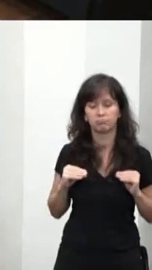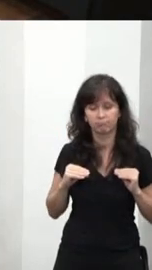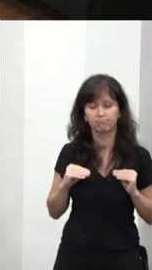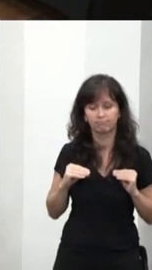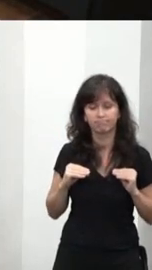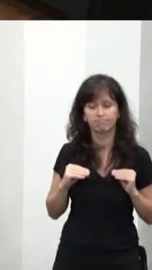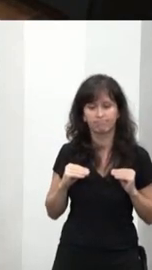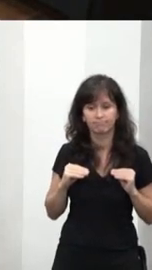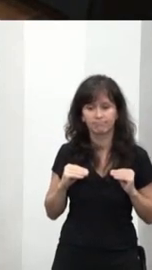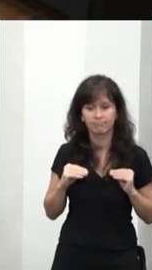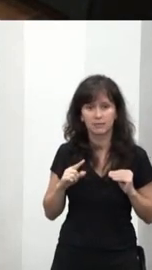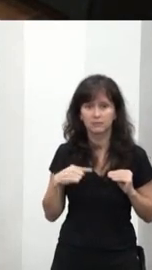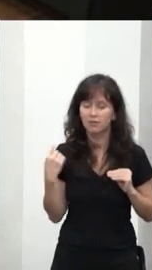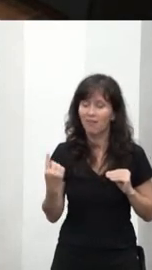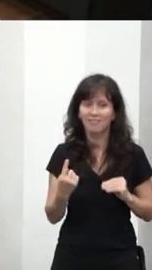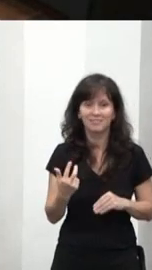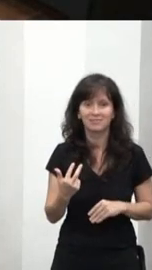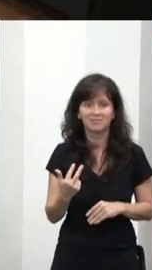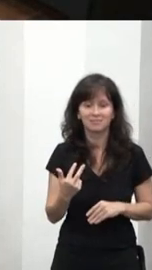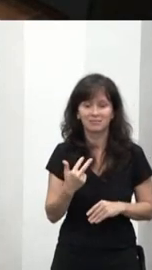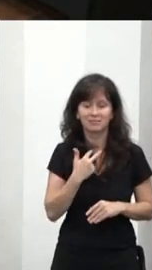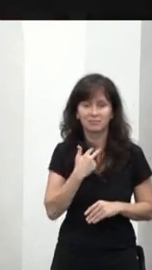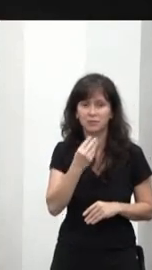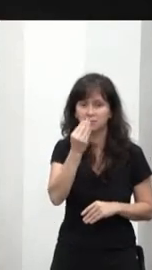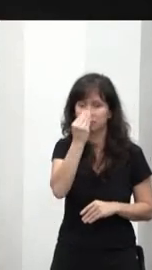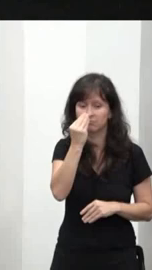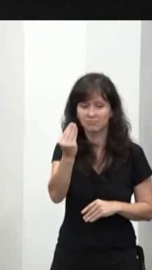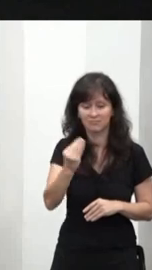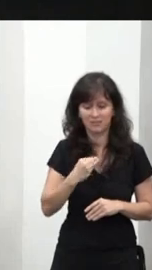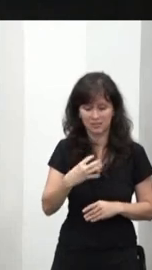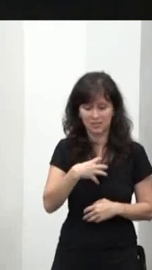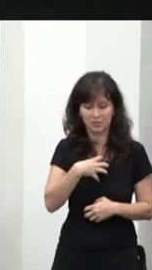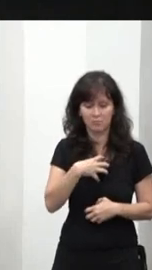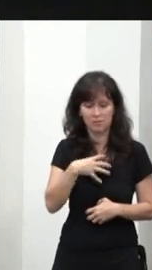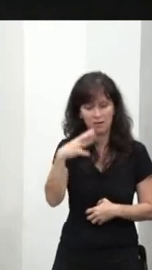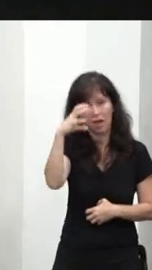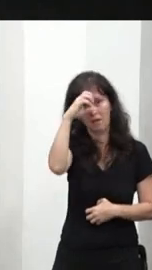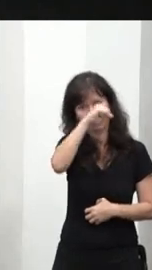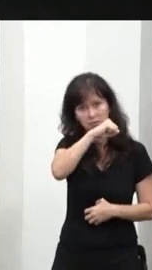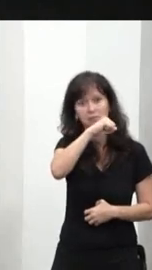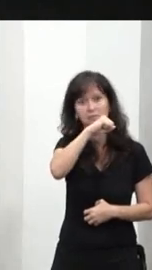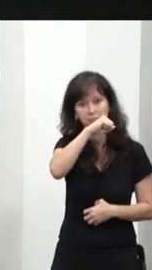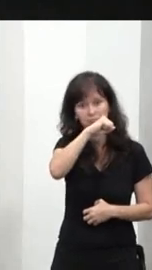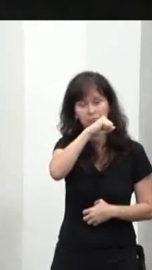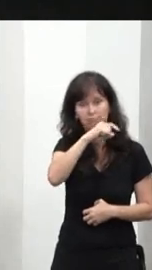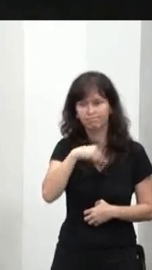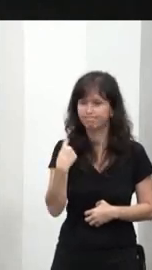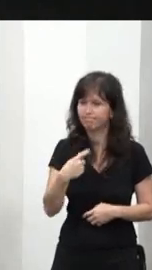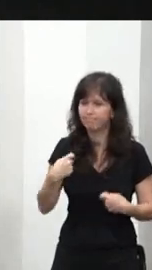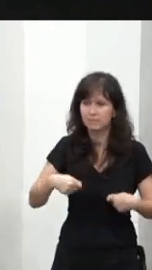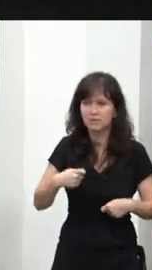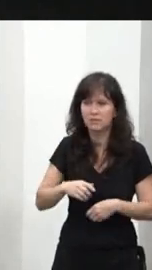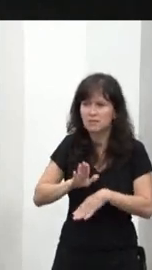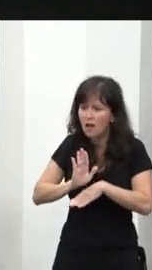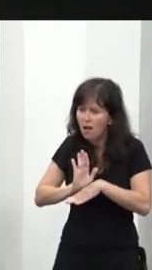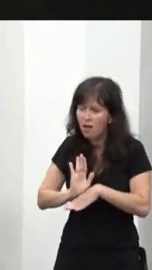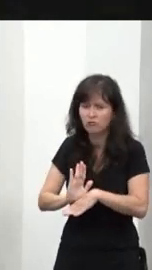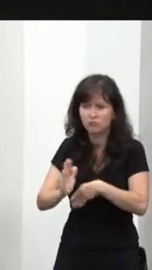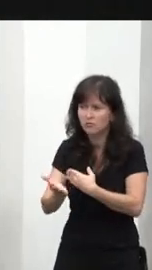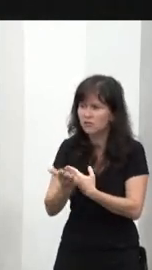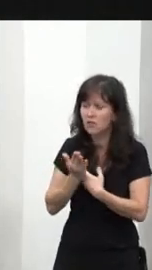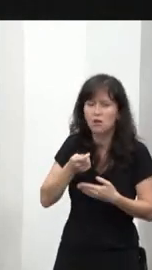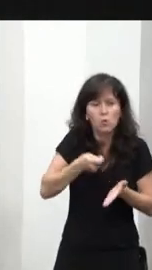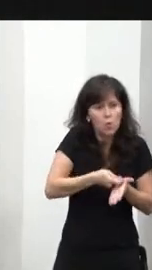ser indiferentes a esse sentimentos que aprendemos precisamos nos ajudar e cobrar os gestores